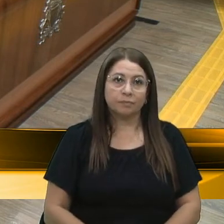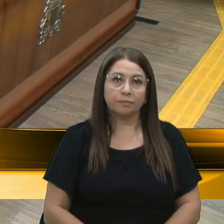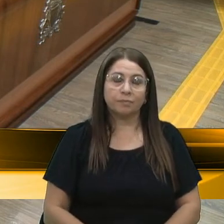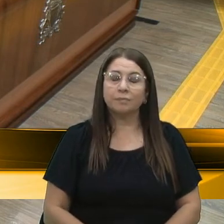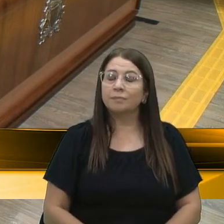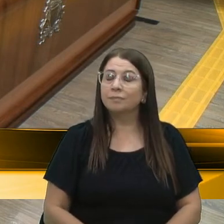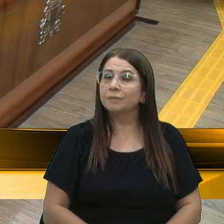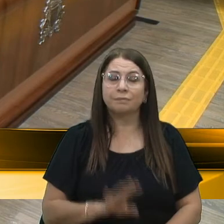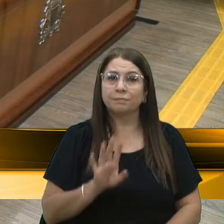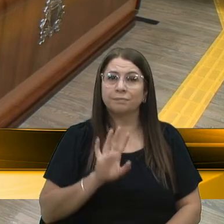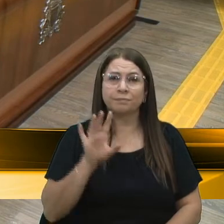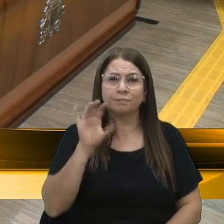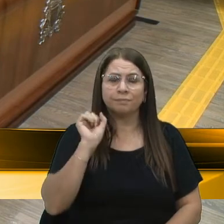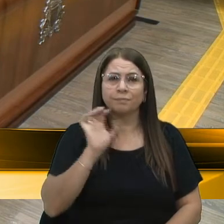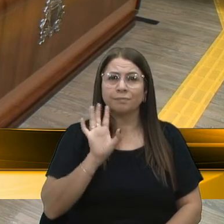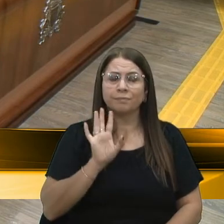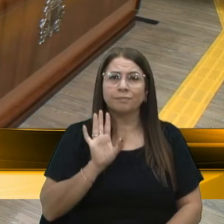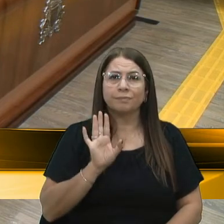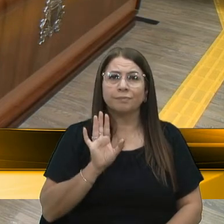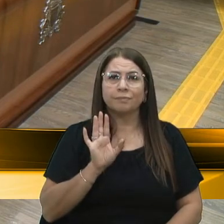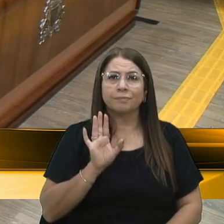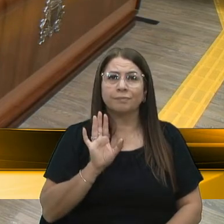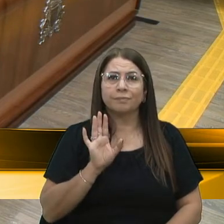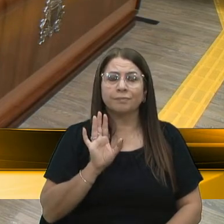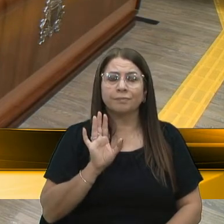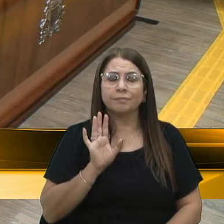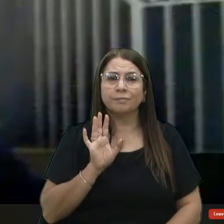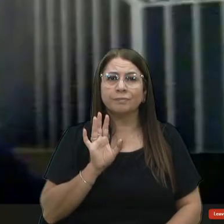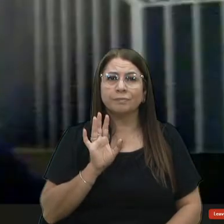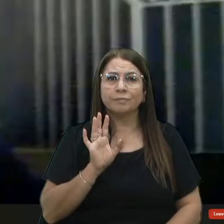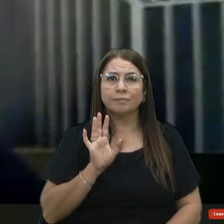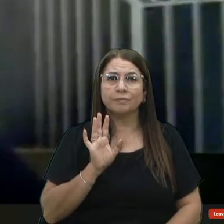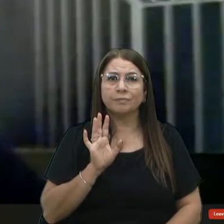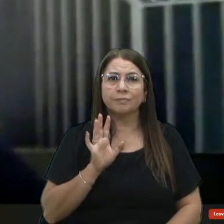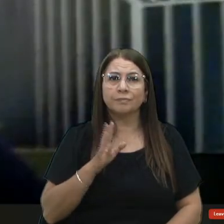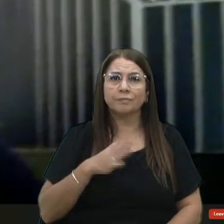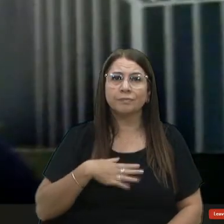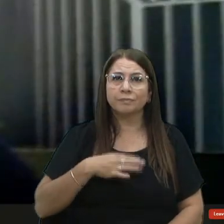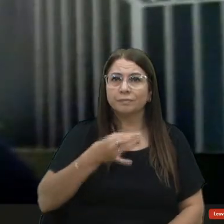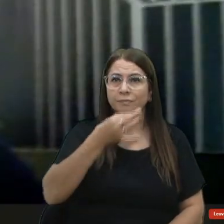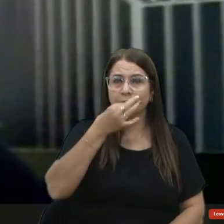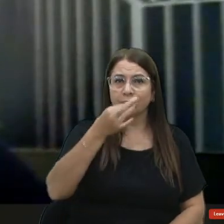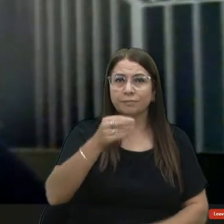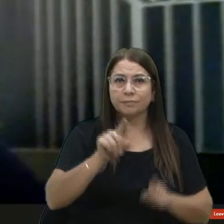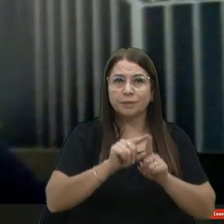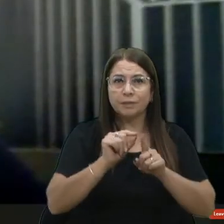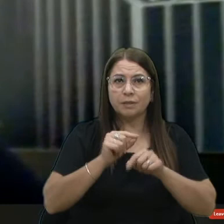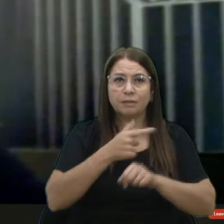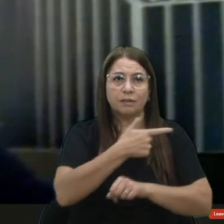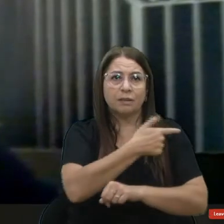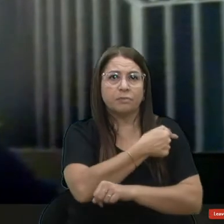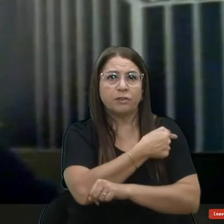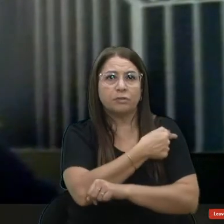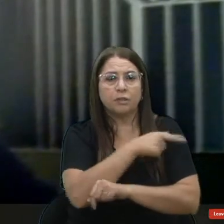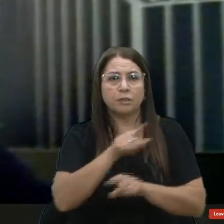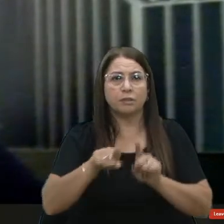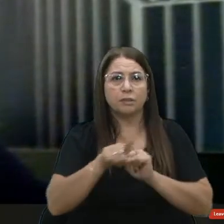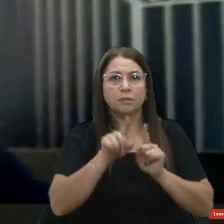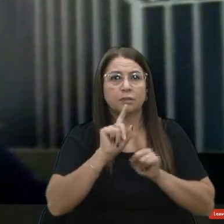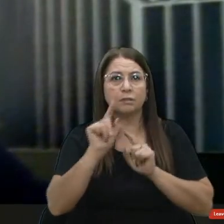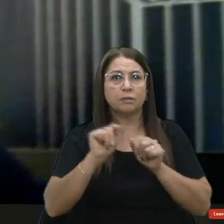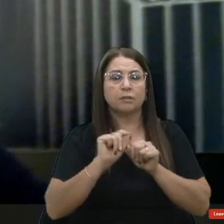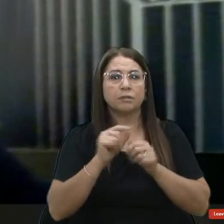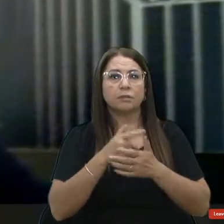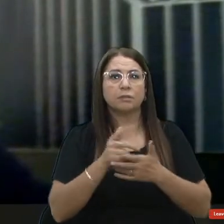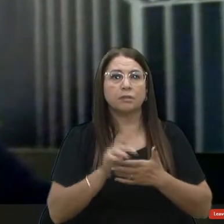Rapidamente, só tem 1 minuto, Cadore. Só pontuando o meu posicionamento sobre a vacina. Eu acho que no